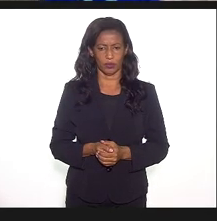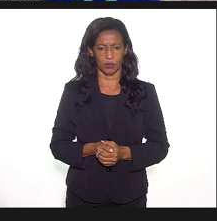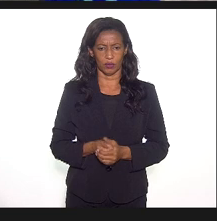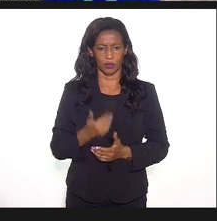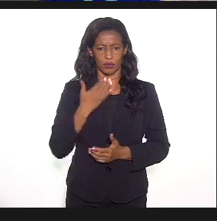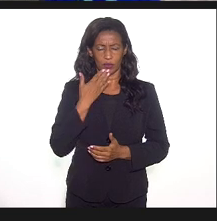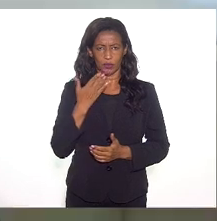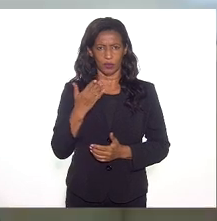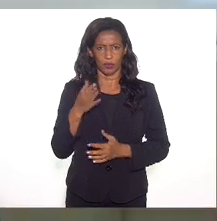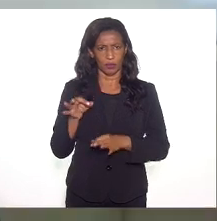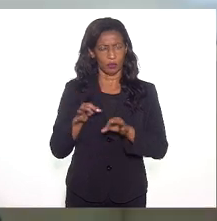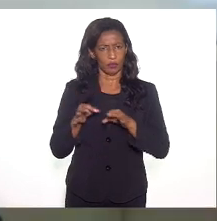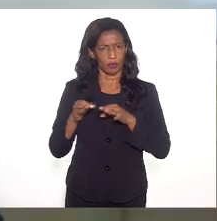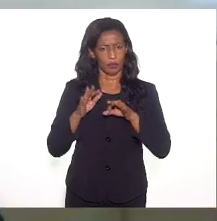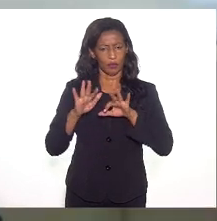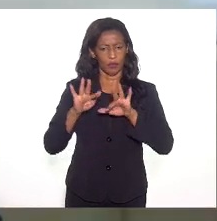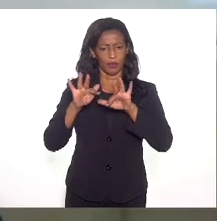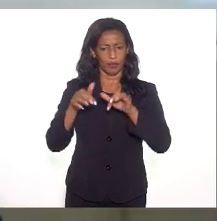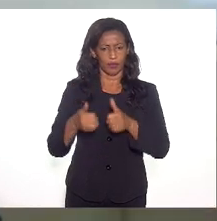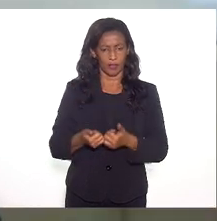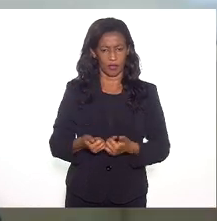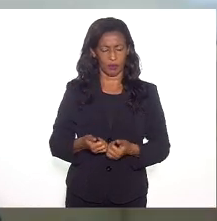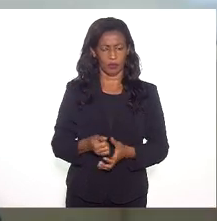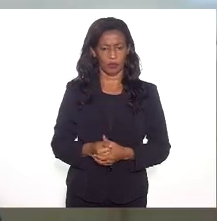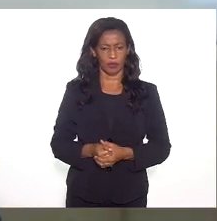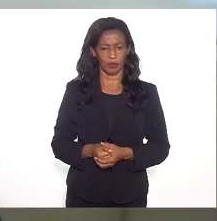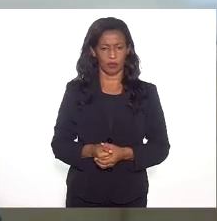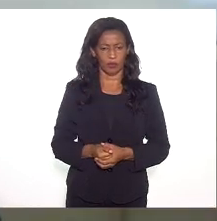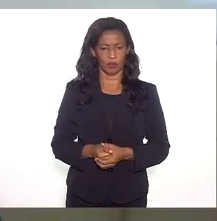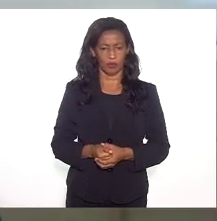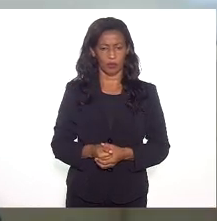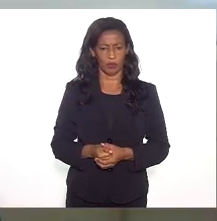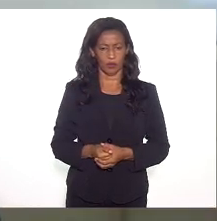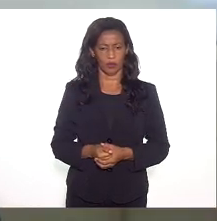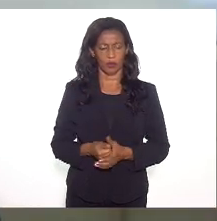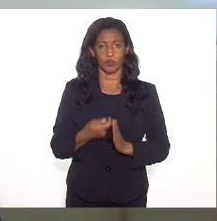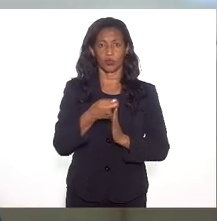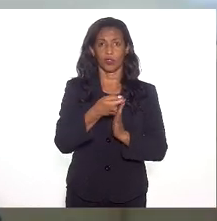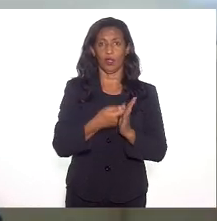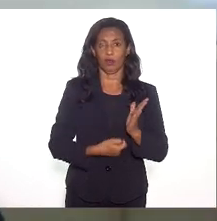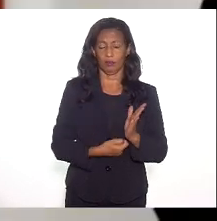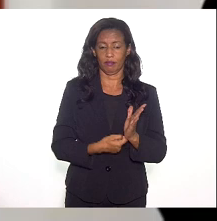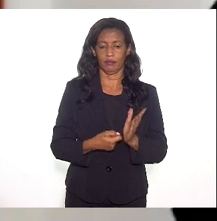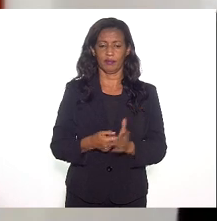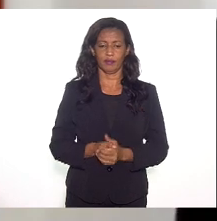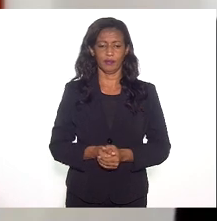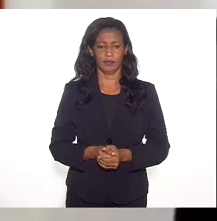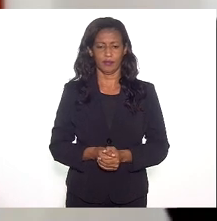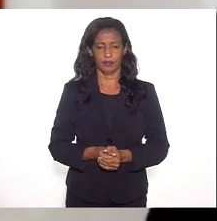solicitando de Vossa Excelência, forma final de redação.